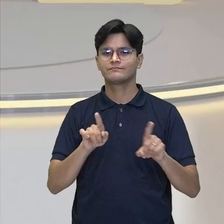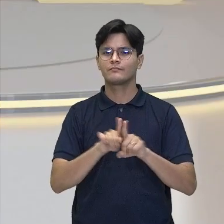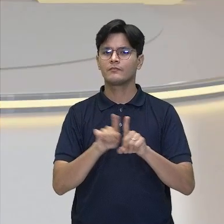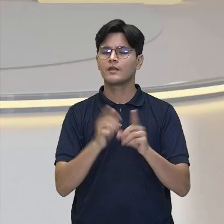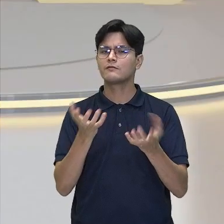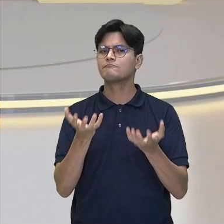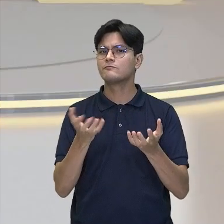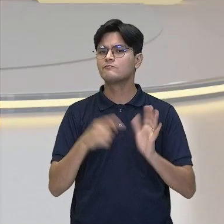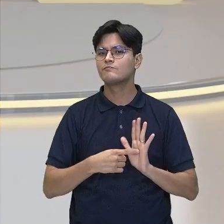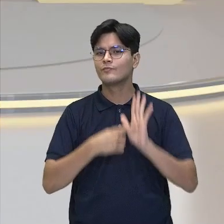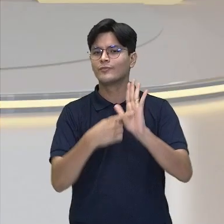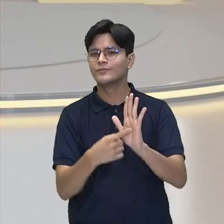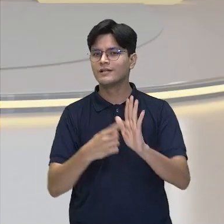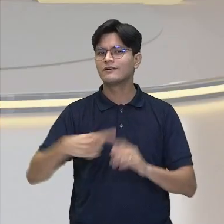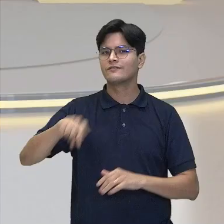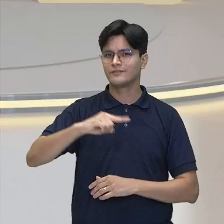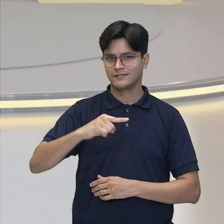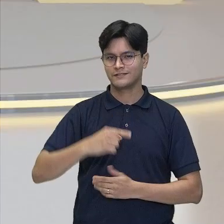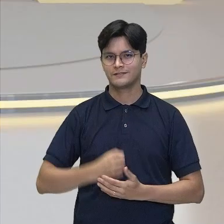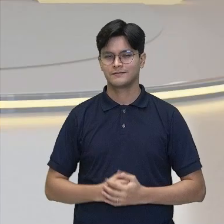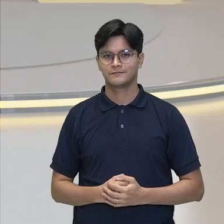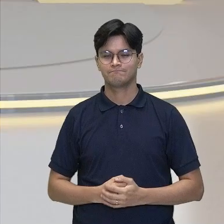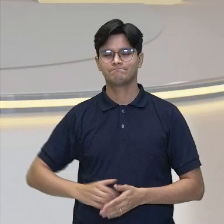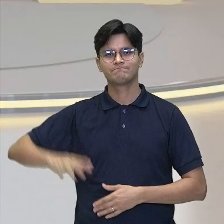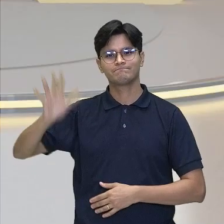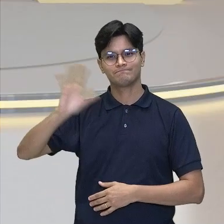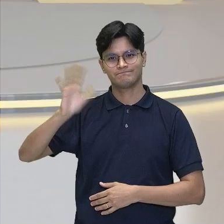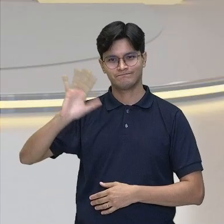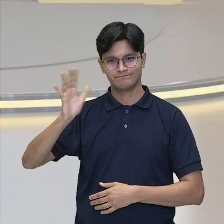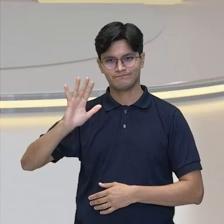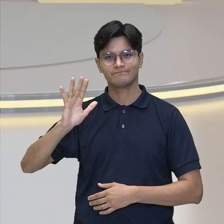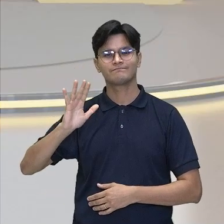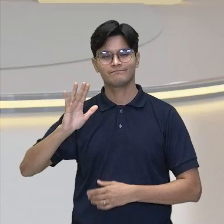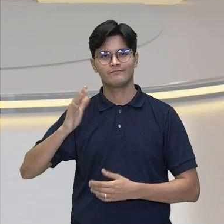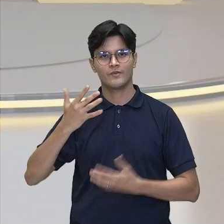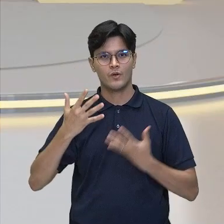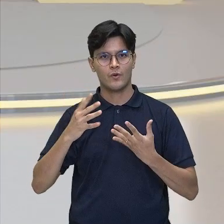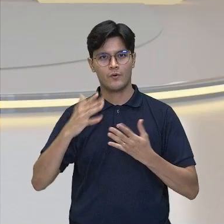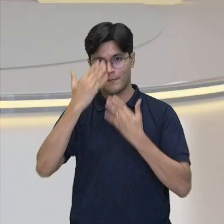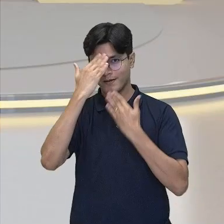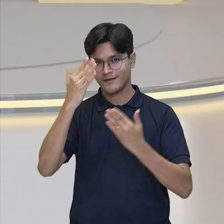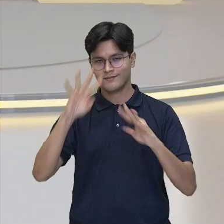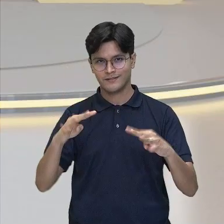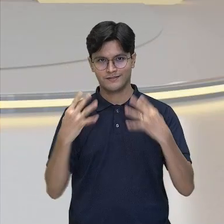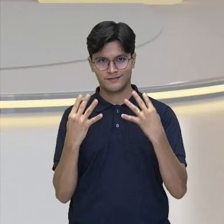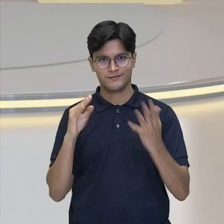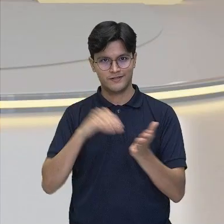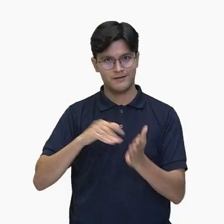vocês. Esse aqui é o final da nossa aula. Tchau, pessoal, obrigado pela atenção e até a próxima oportunidade.